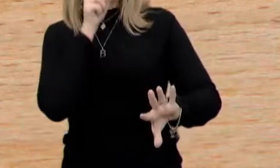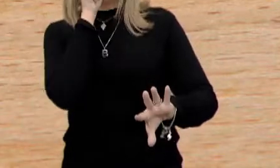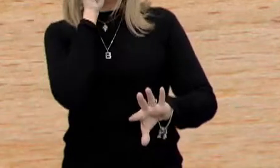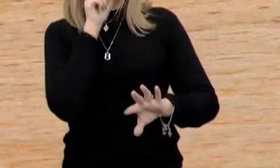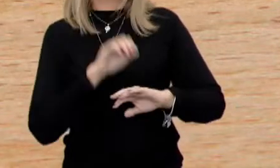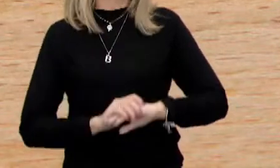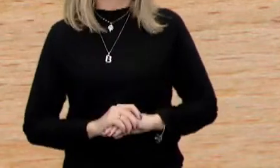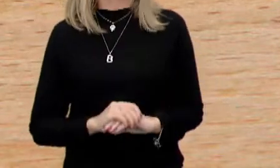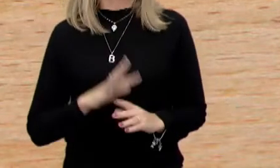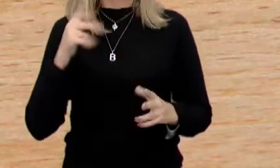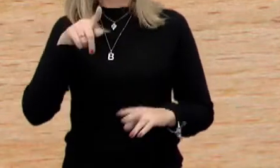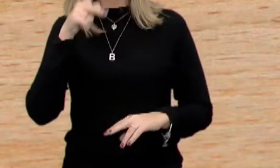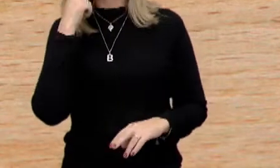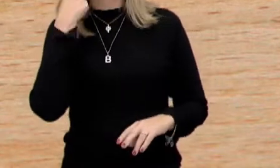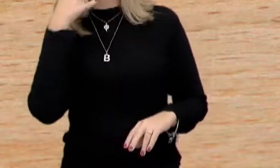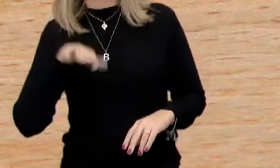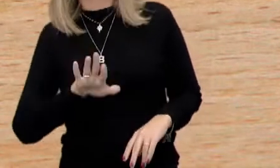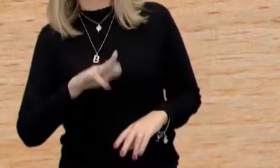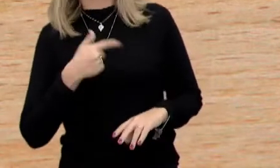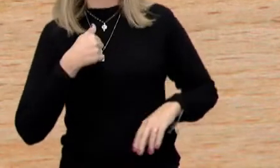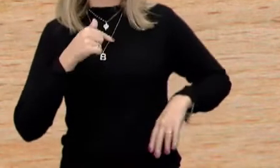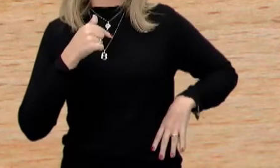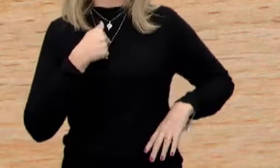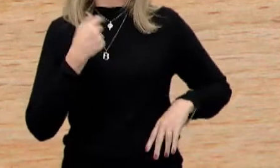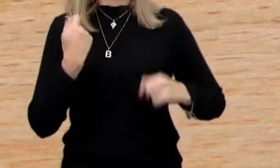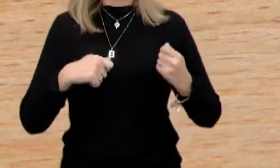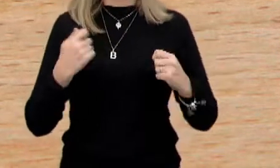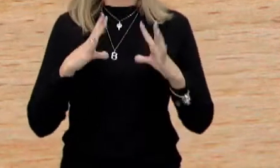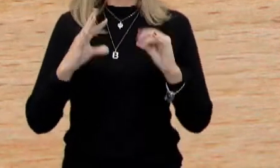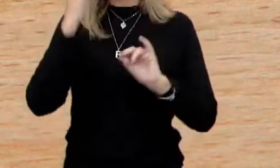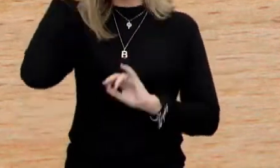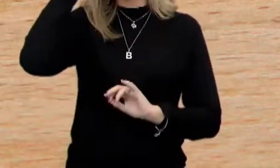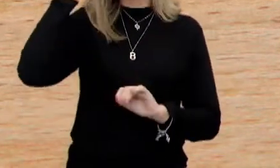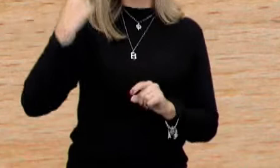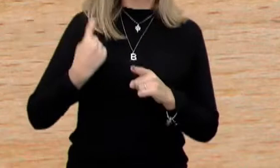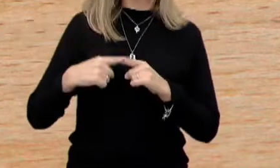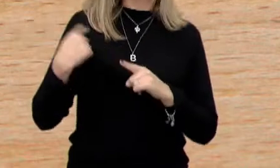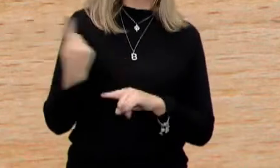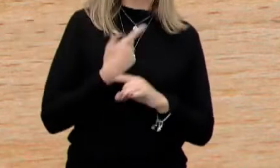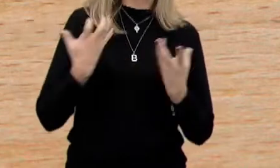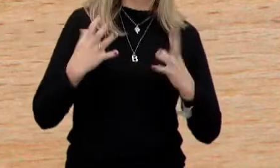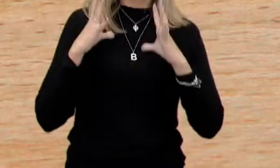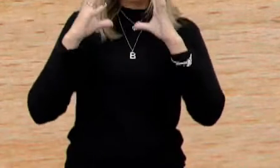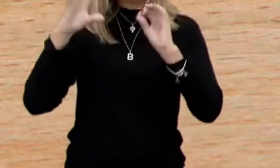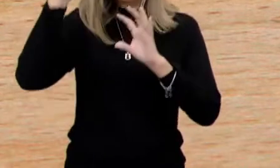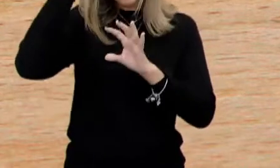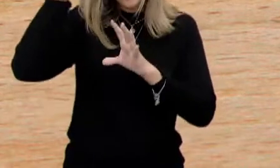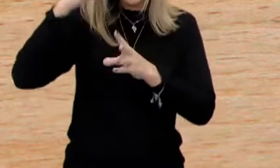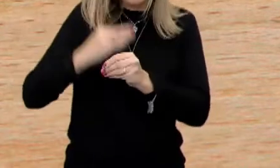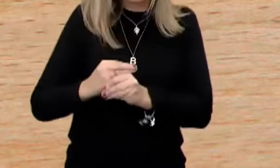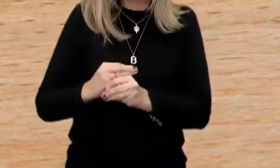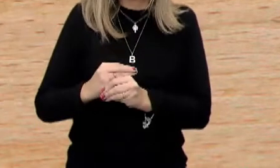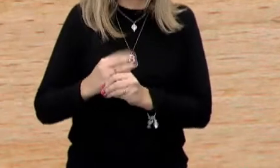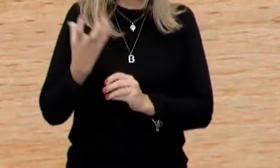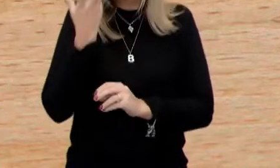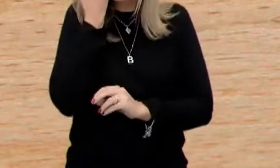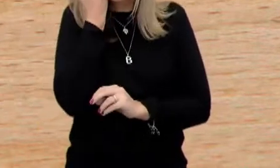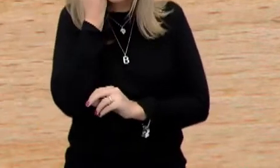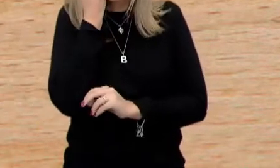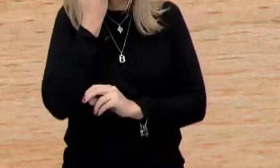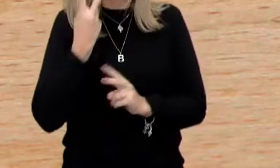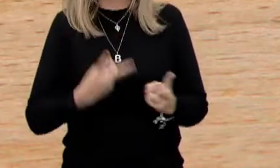quando você fala assim, precisamos falar com todas as pessoas, porque a gente quer que todo mundo compreenda a adoção e castração.